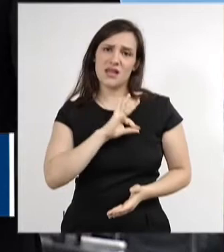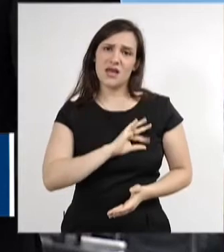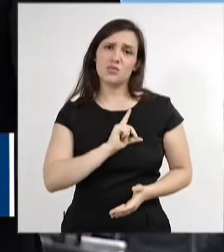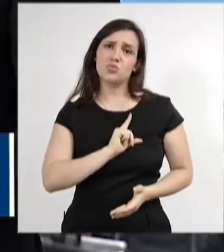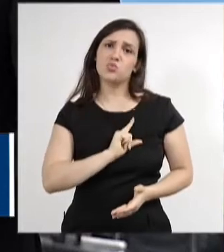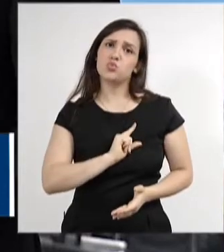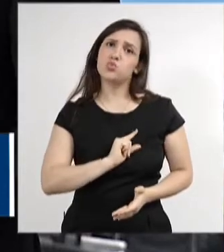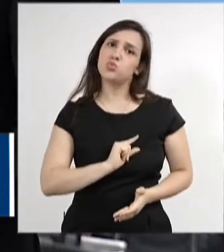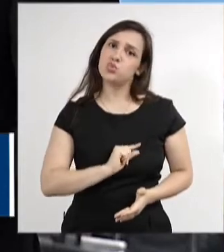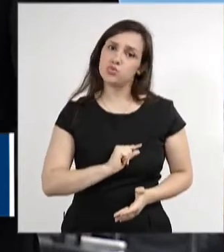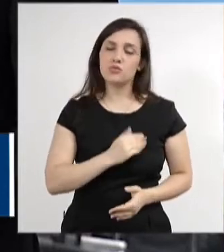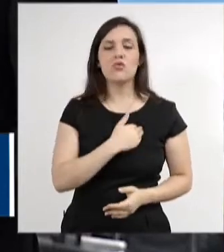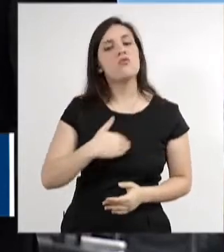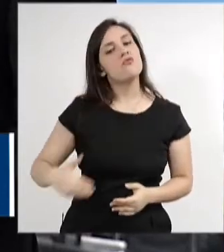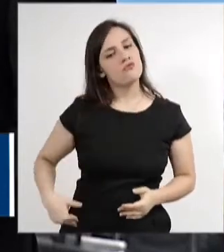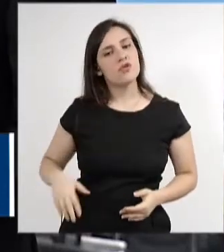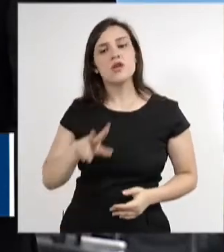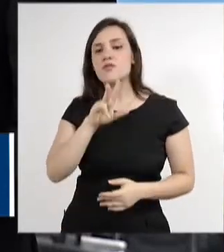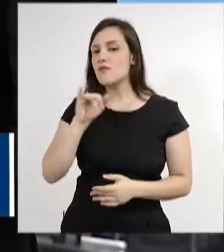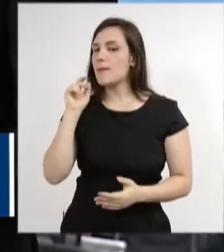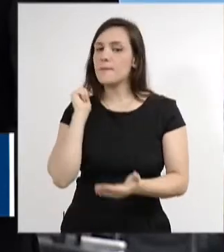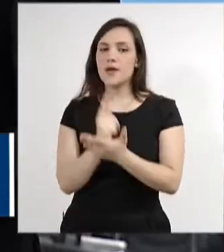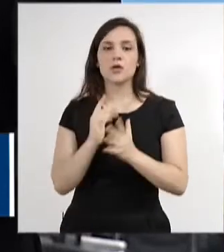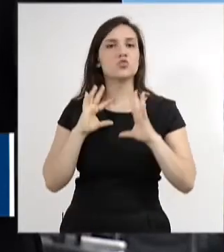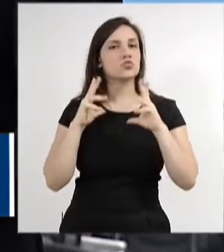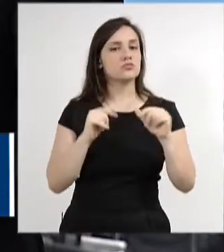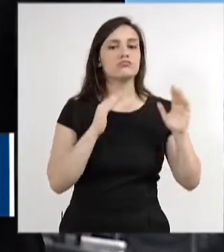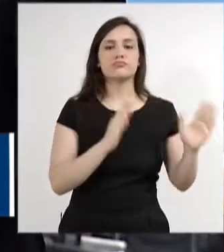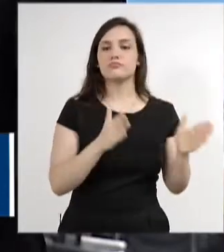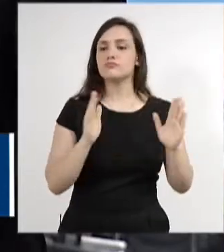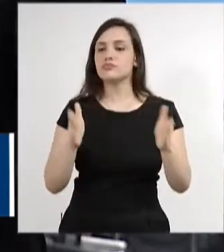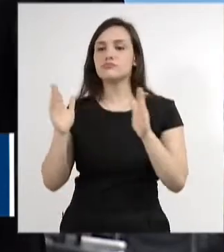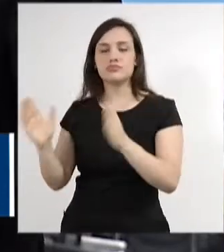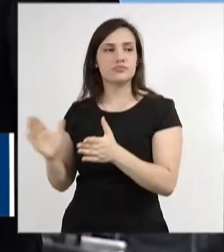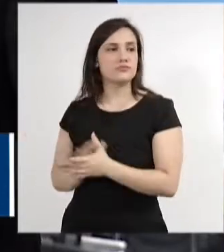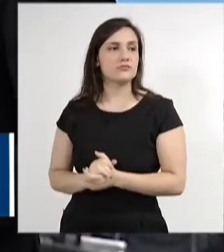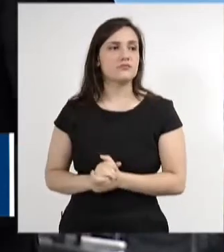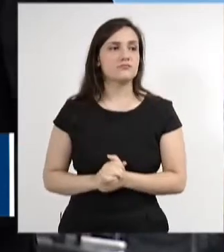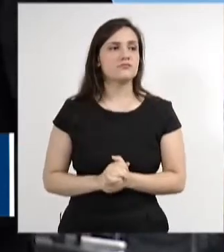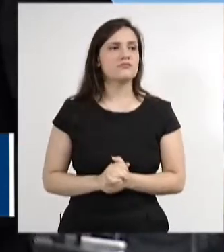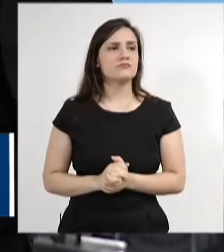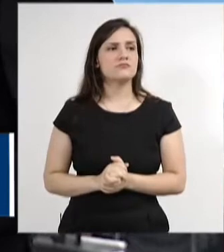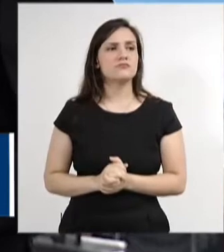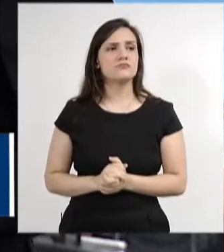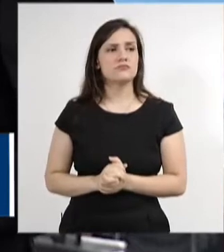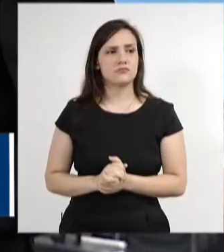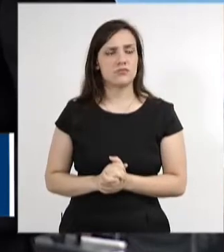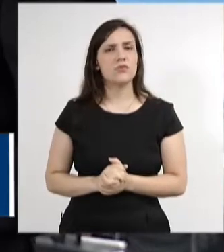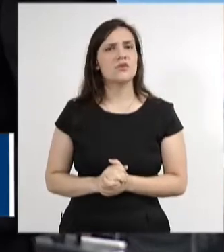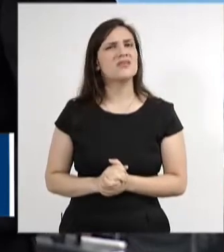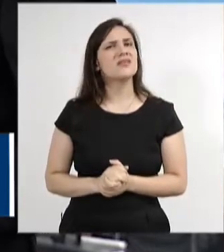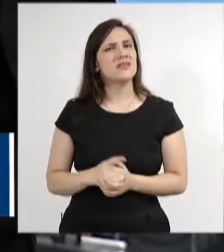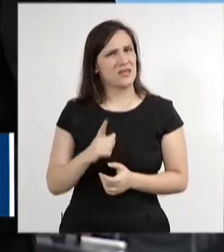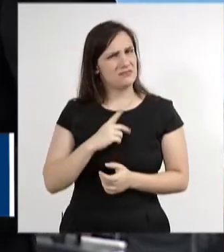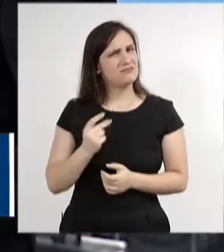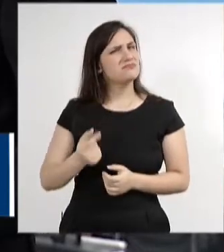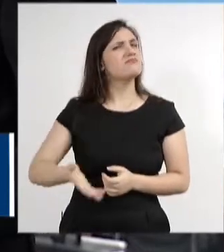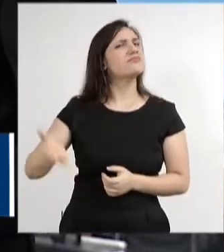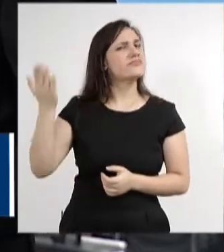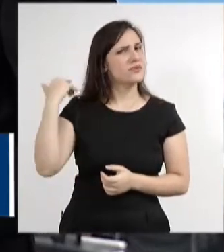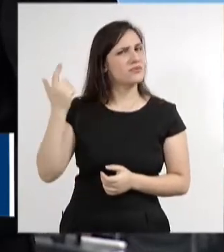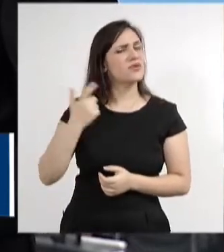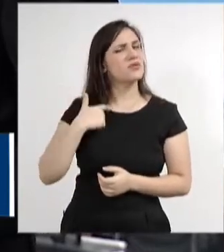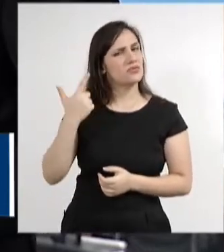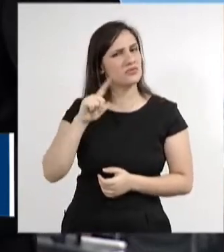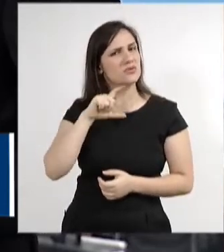vai custear todas essas etapas de aquisição da CNH. Se eu não me engano, atualmente, já tem um tempinho que eu tirei minha carteira de motorista,